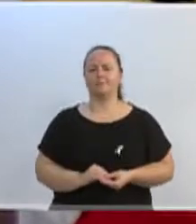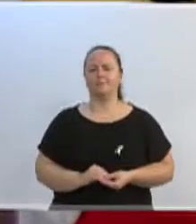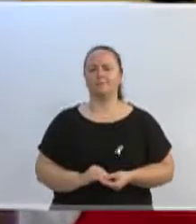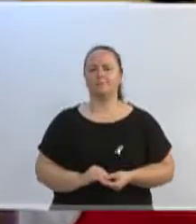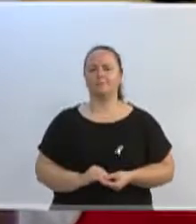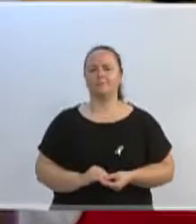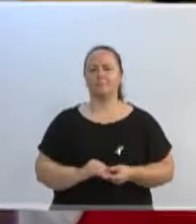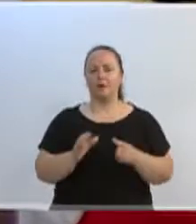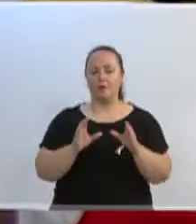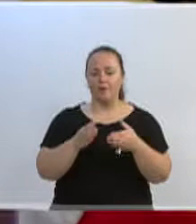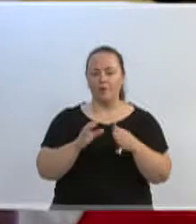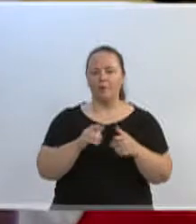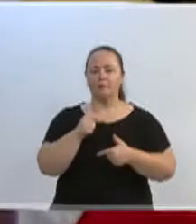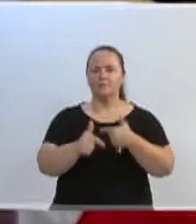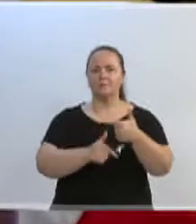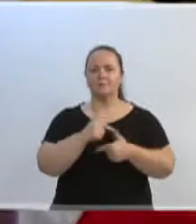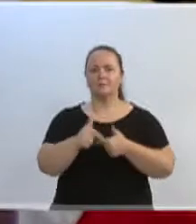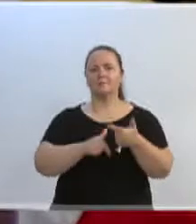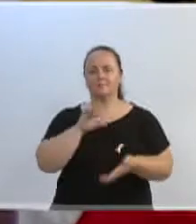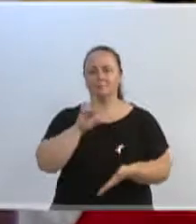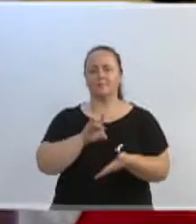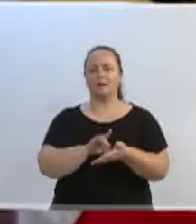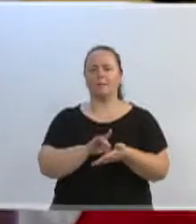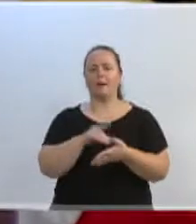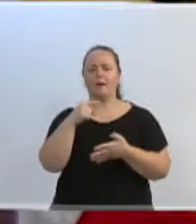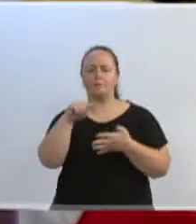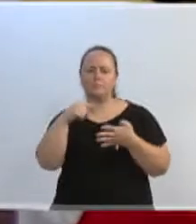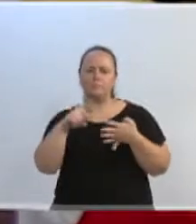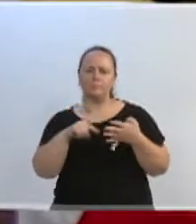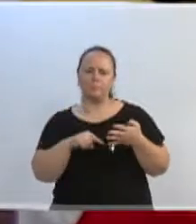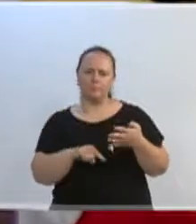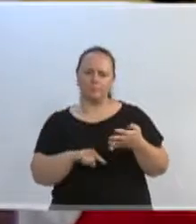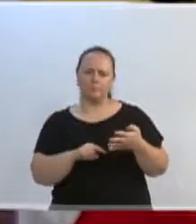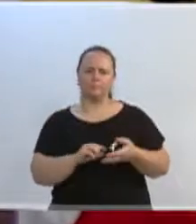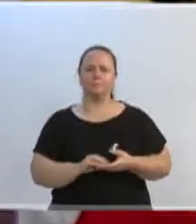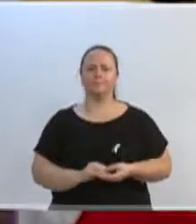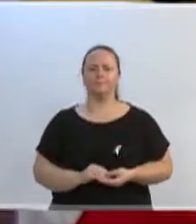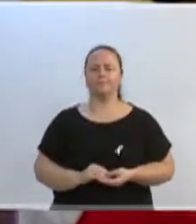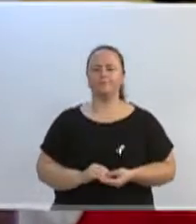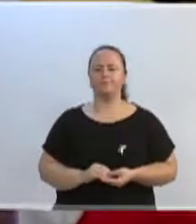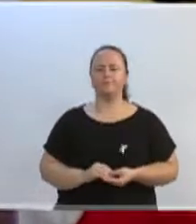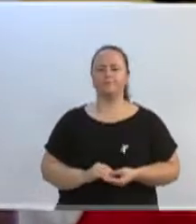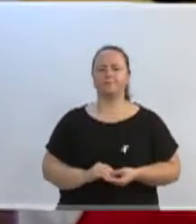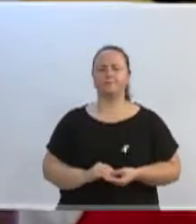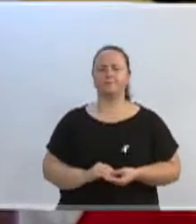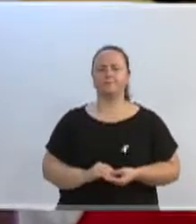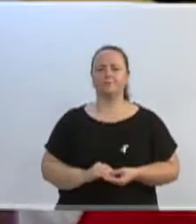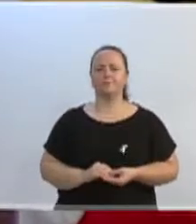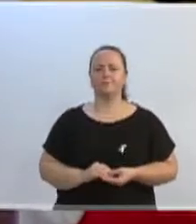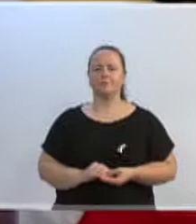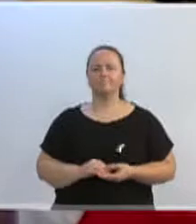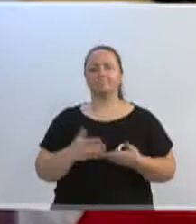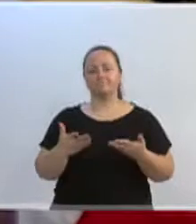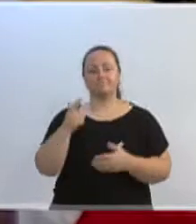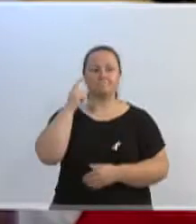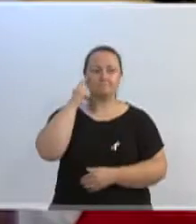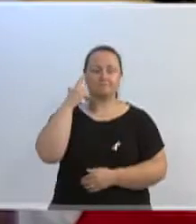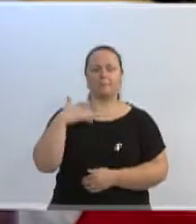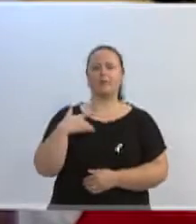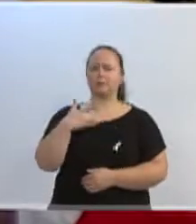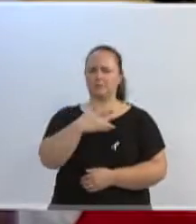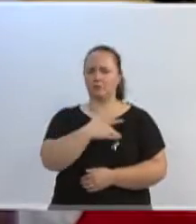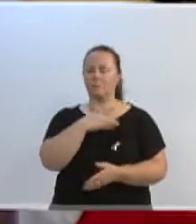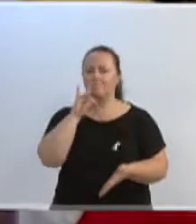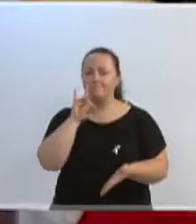do convívio do trabalho em si, né, em todos os aspectos. Então, em relação à saúde, hoje